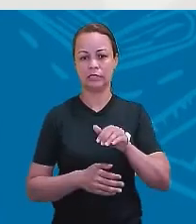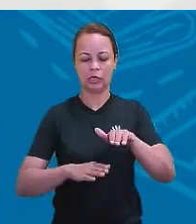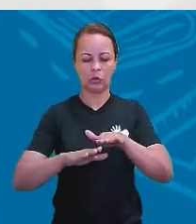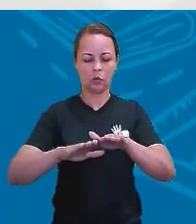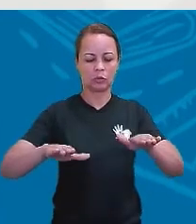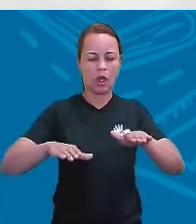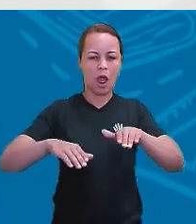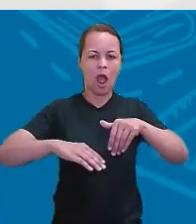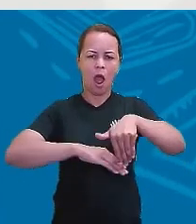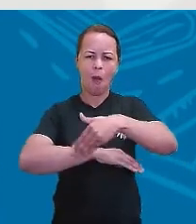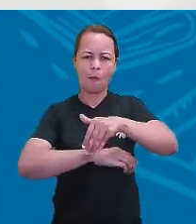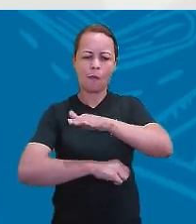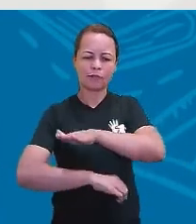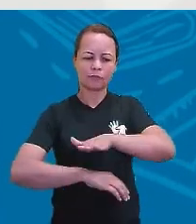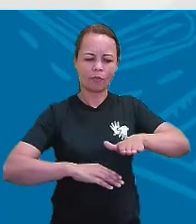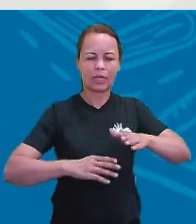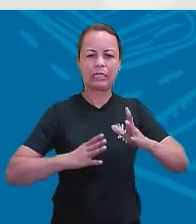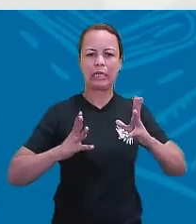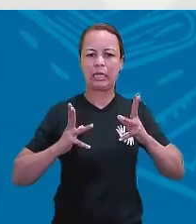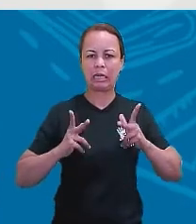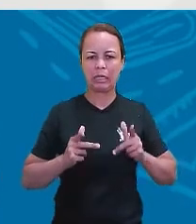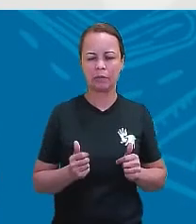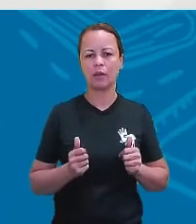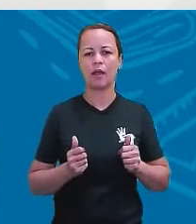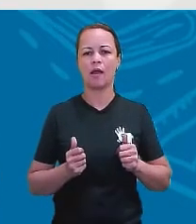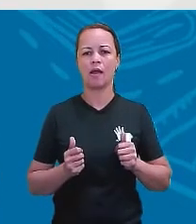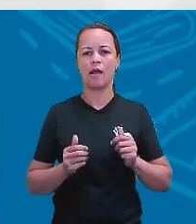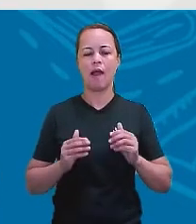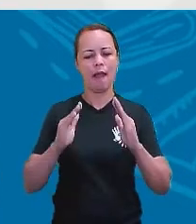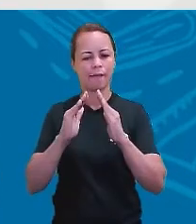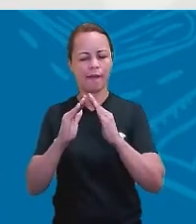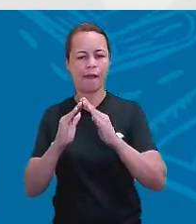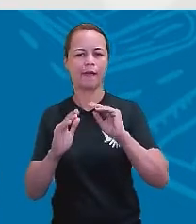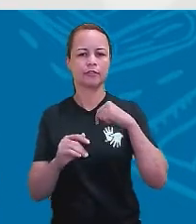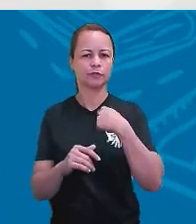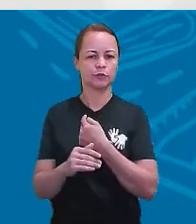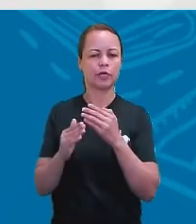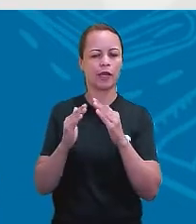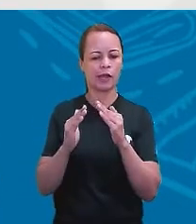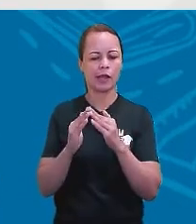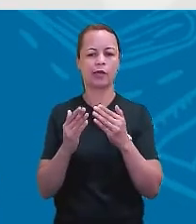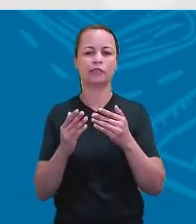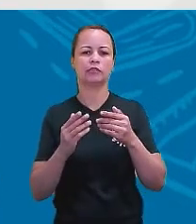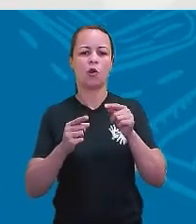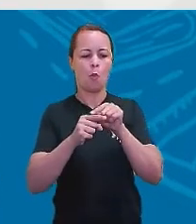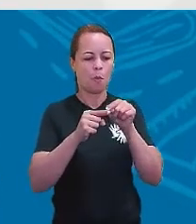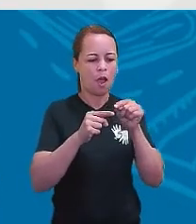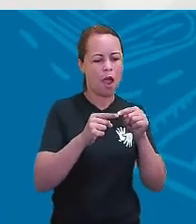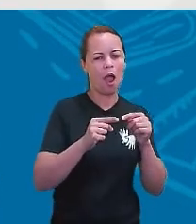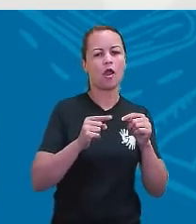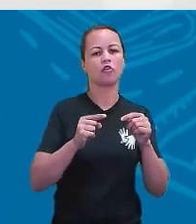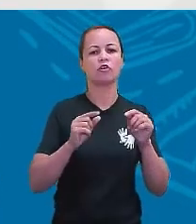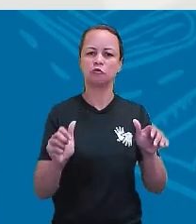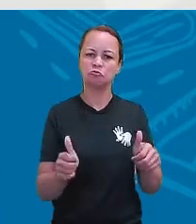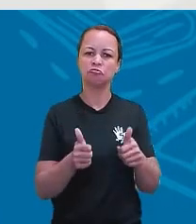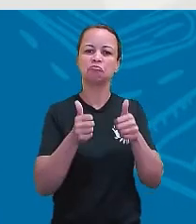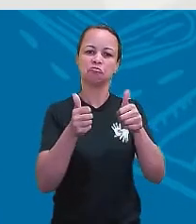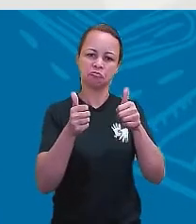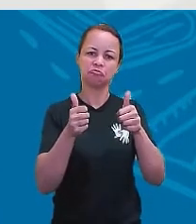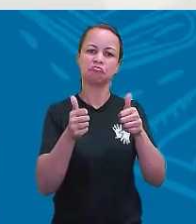né, a nossa residência, a nossa casa, ela vai se valorizar, o nosso bairro, ele vai ser um bairro mais valorizado, né? A gente vai estar